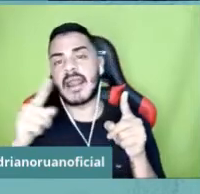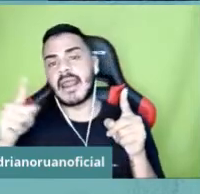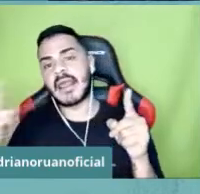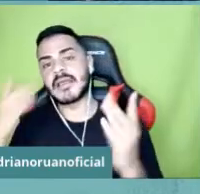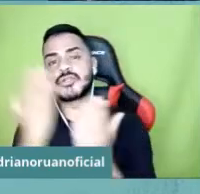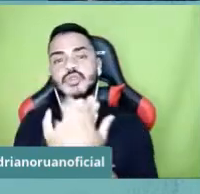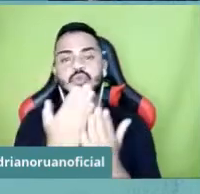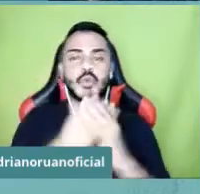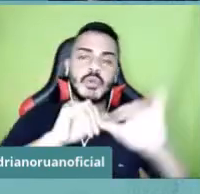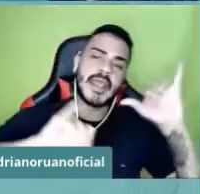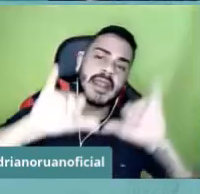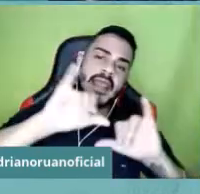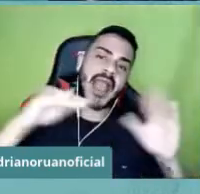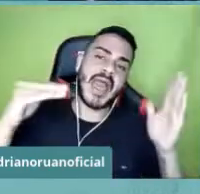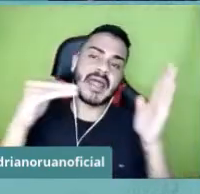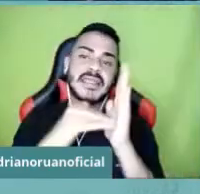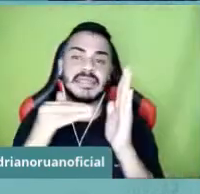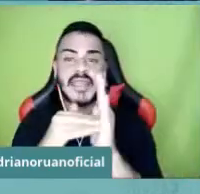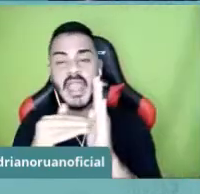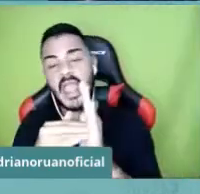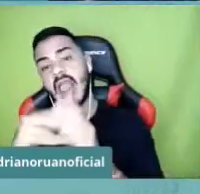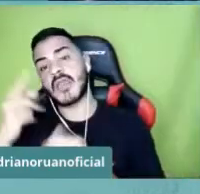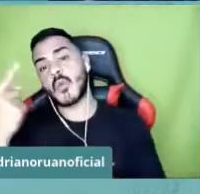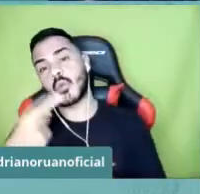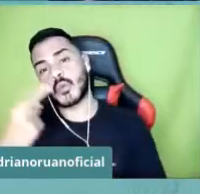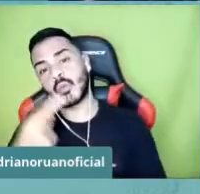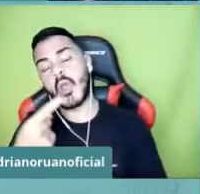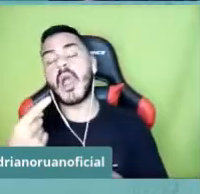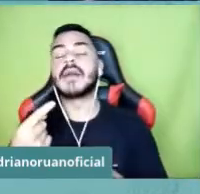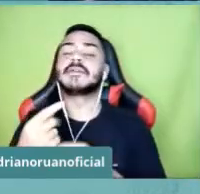pré-clínicos até os estudos de fase 1 e assim,